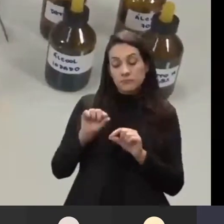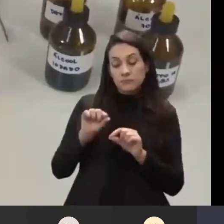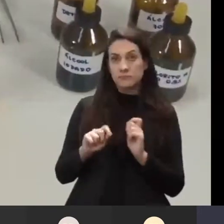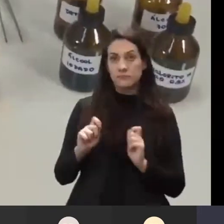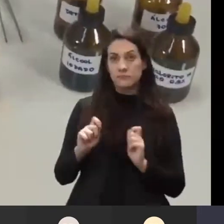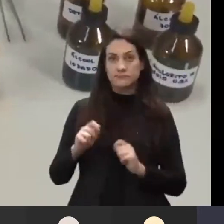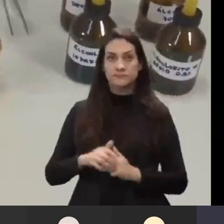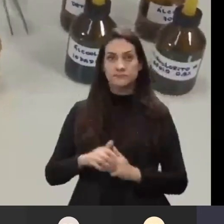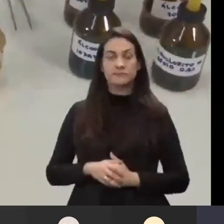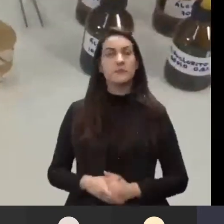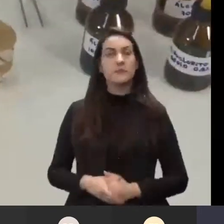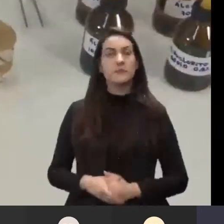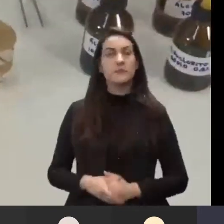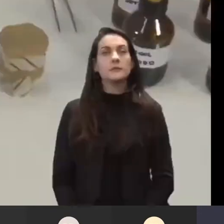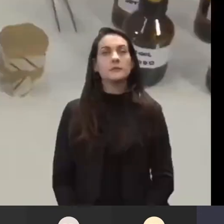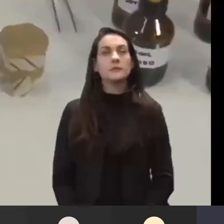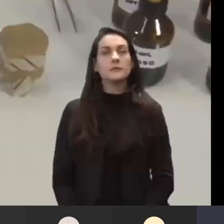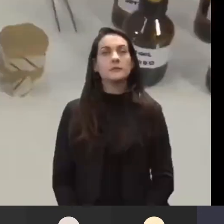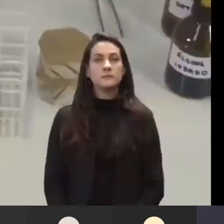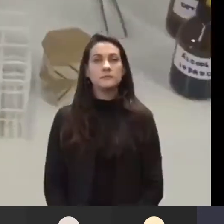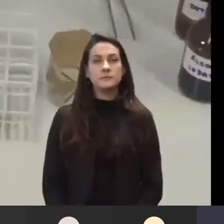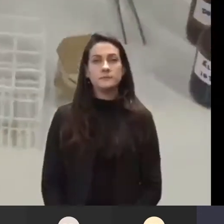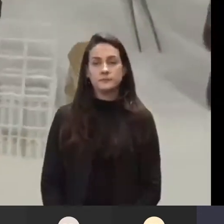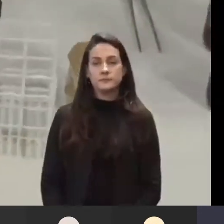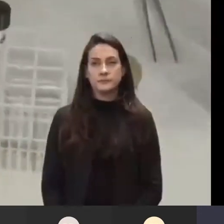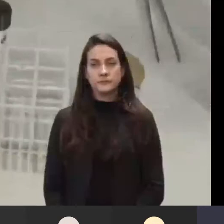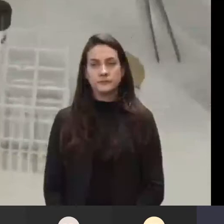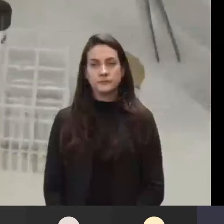Então, aí nós vamos, então, realizar a semeadura.